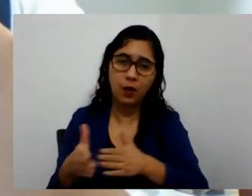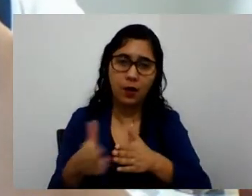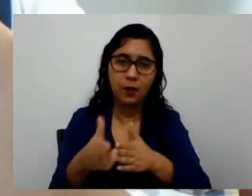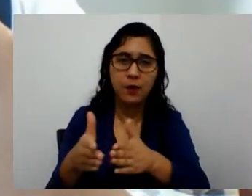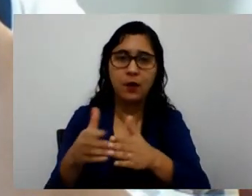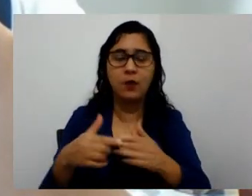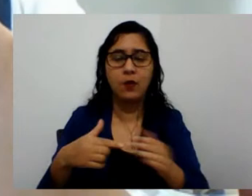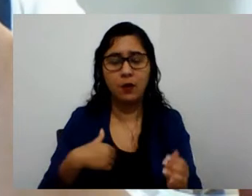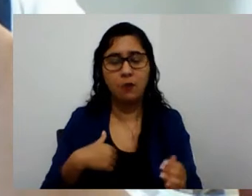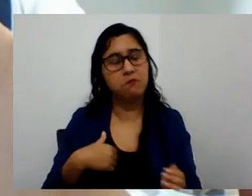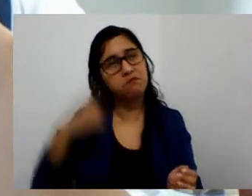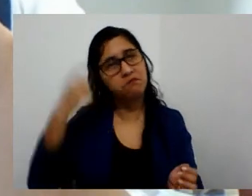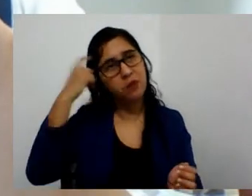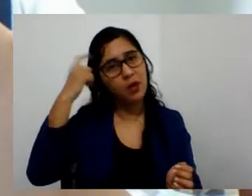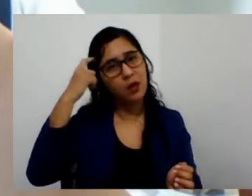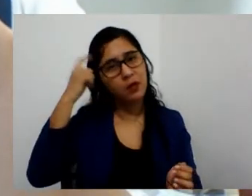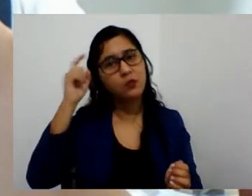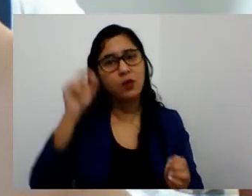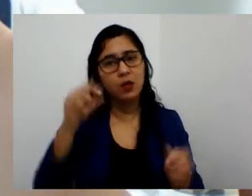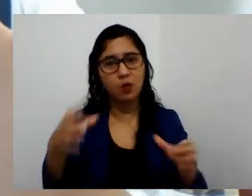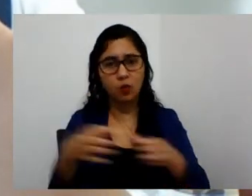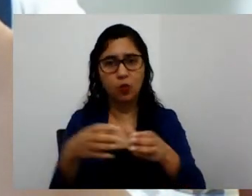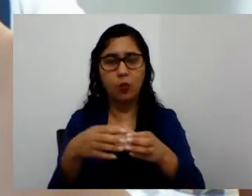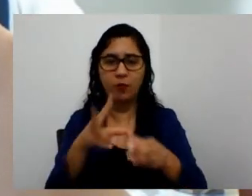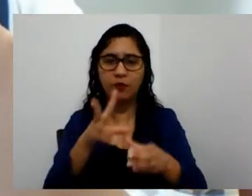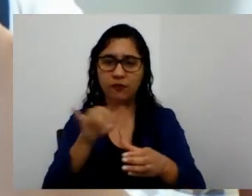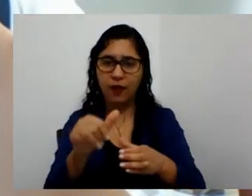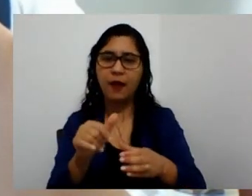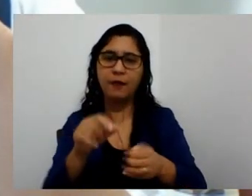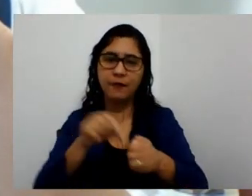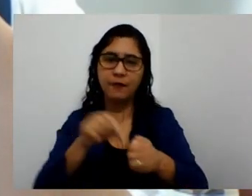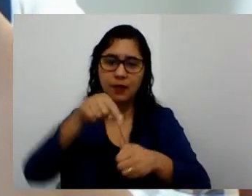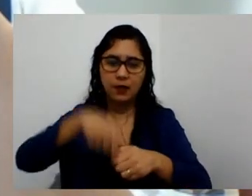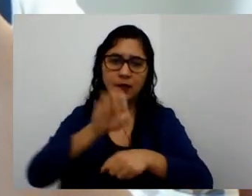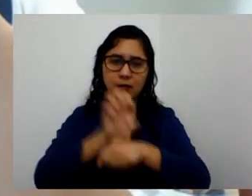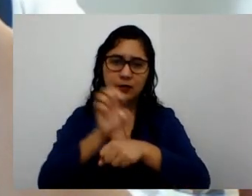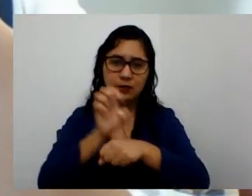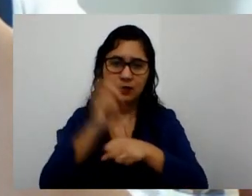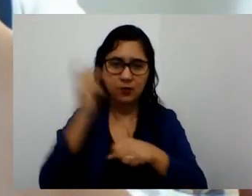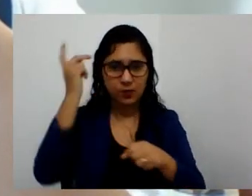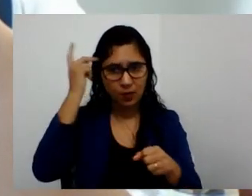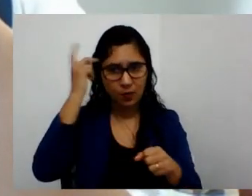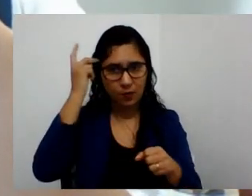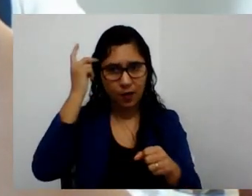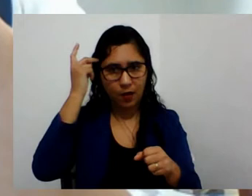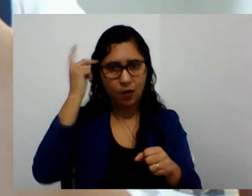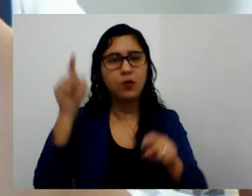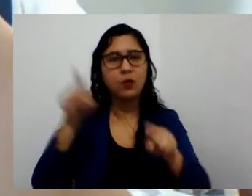imagino a equipe vai tentar percorrer no estado de São Paulo e ser um modelo para o Brasil, possivelmente.